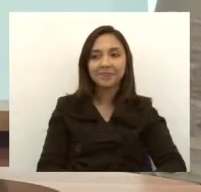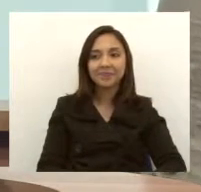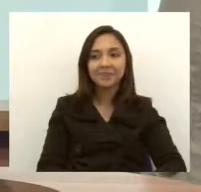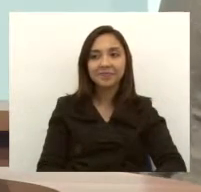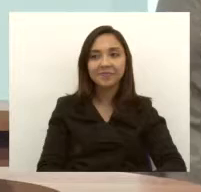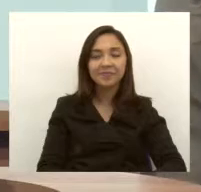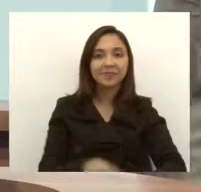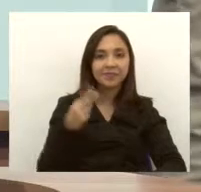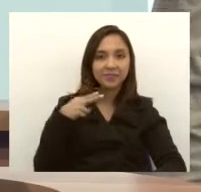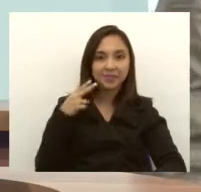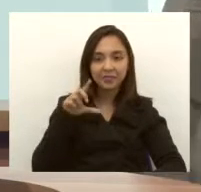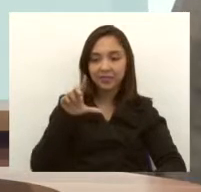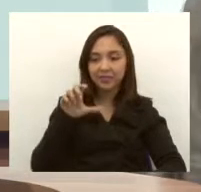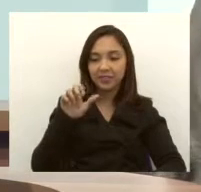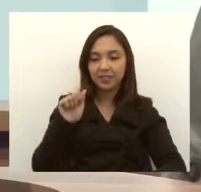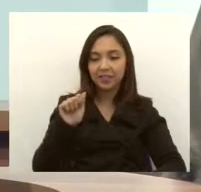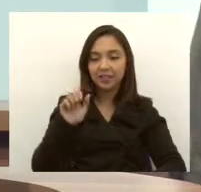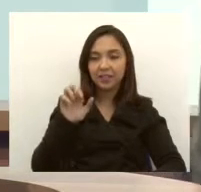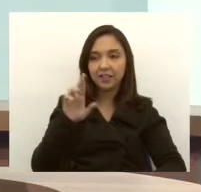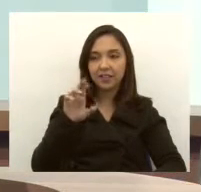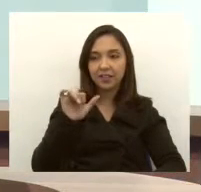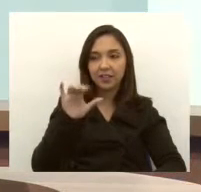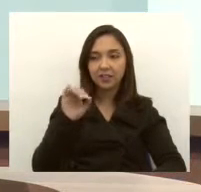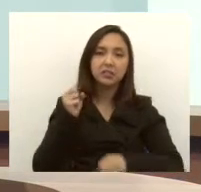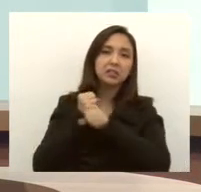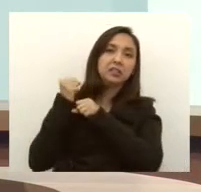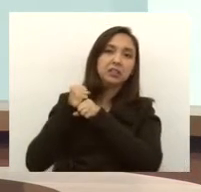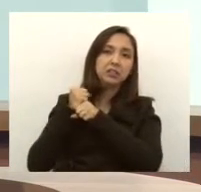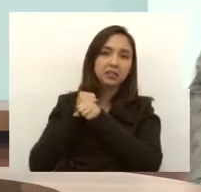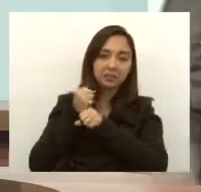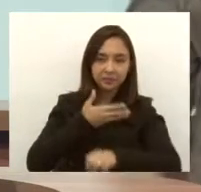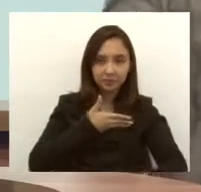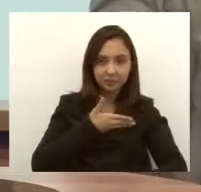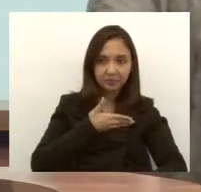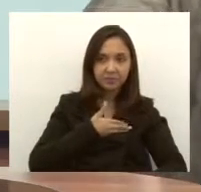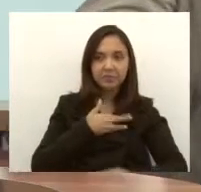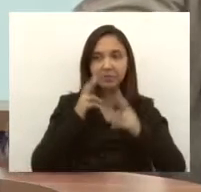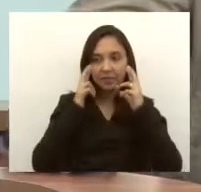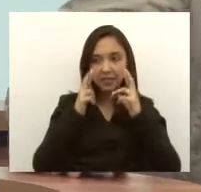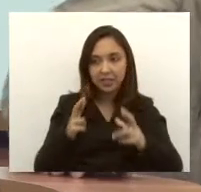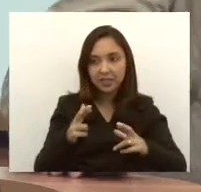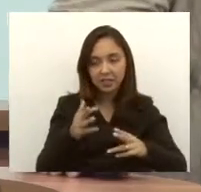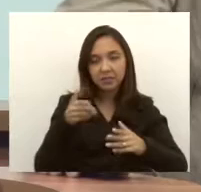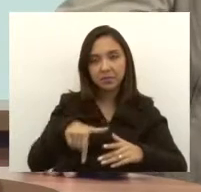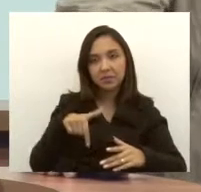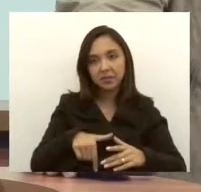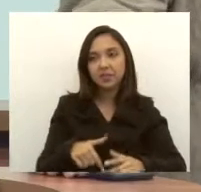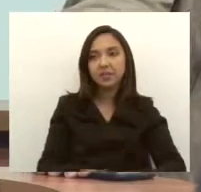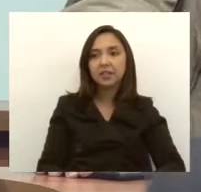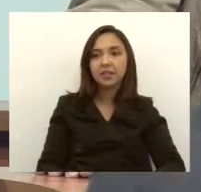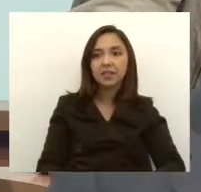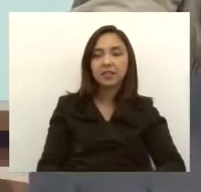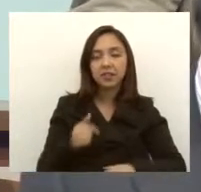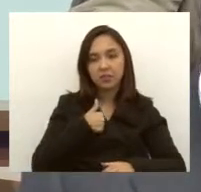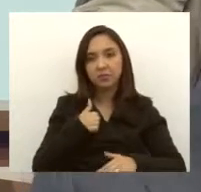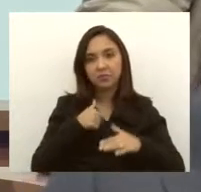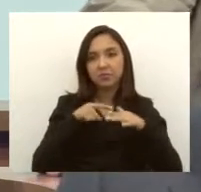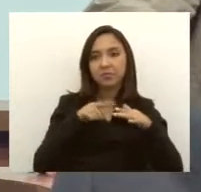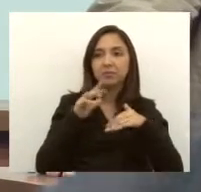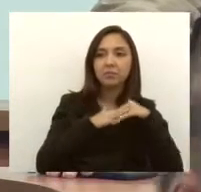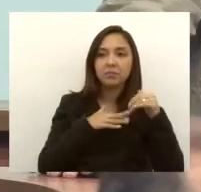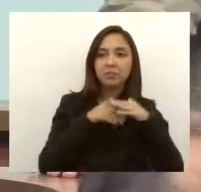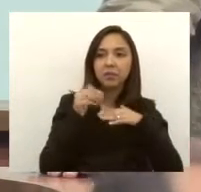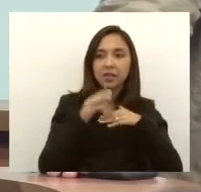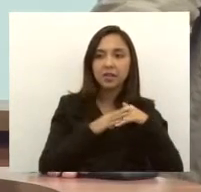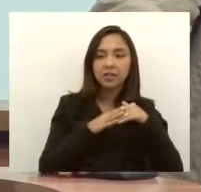Dr. Laércio Sandes, meu amigo de longa data, respeitoso causídico da cidade de Guarulhos. Eu tenho uma prática